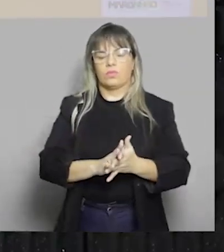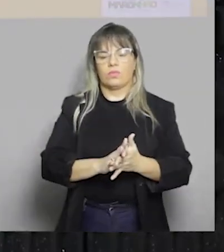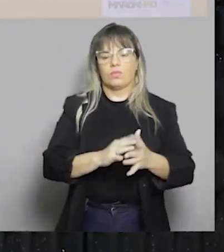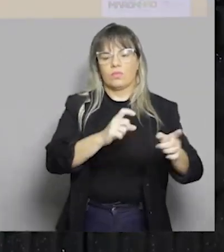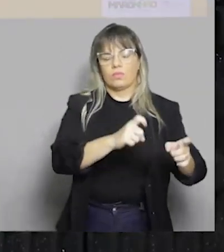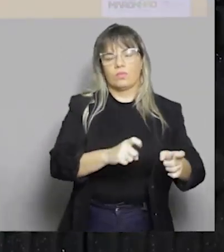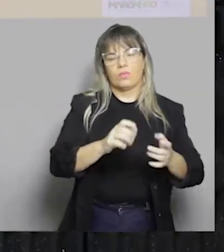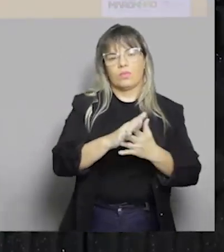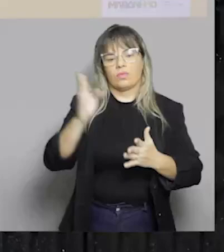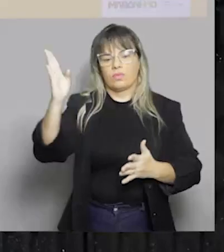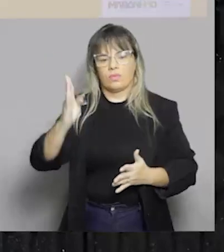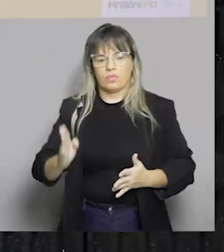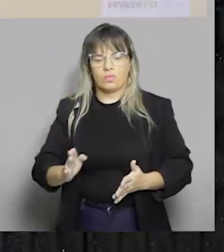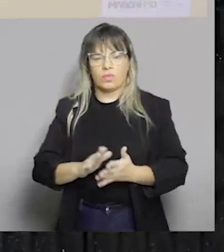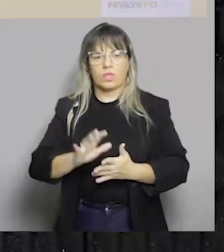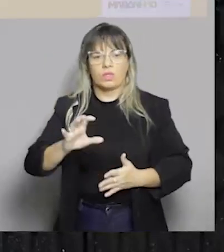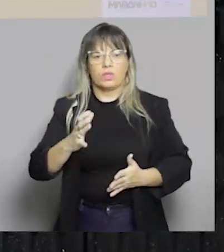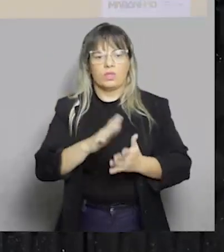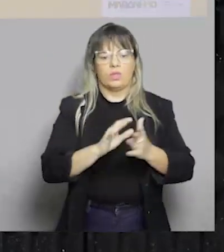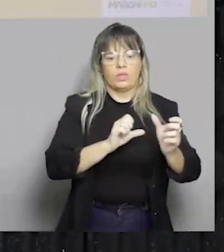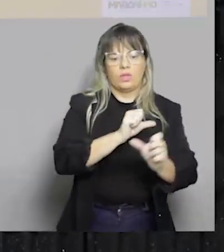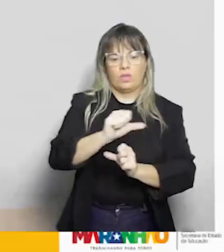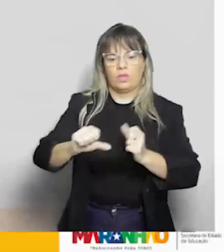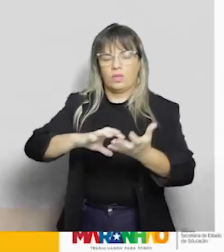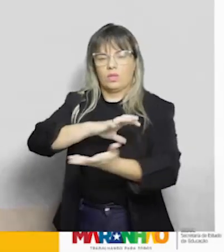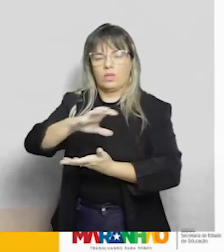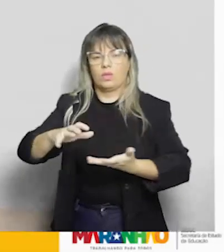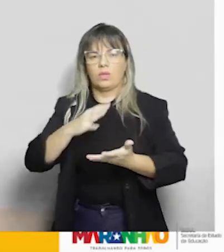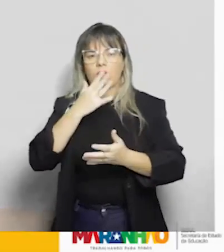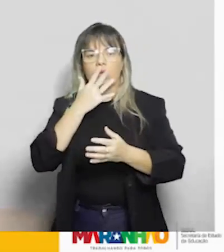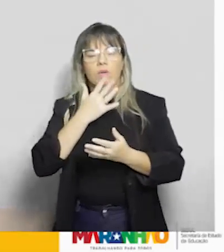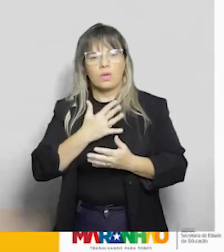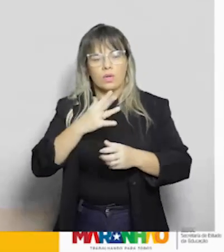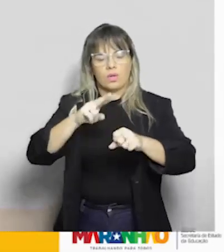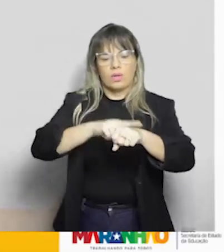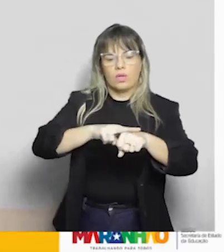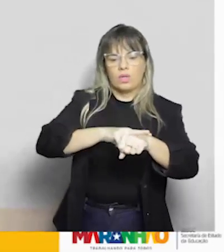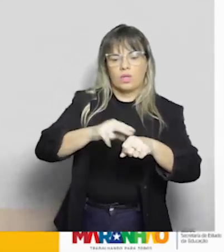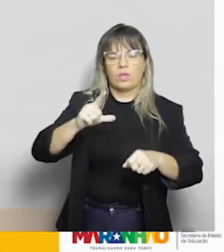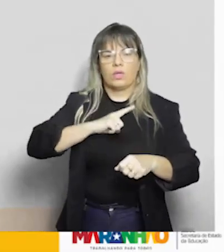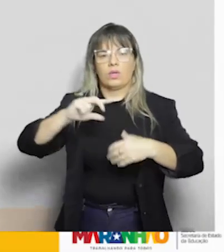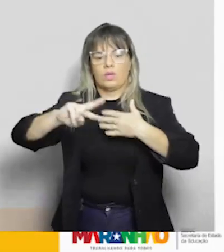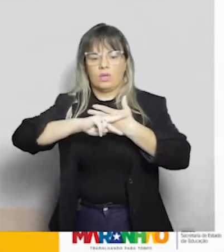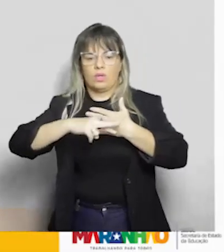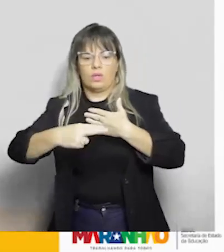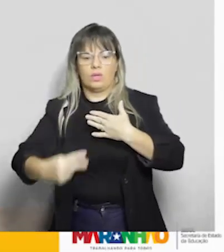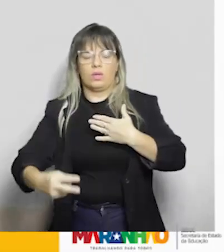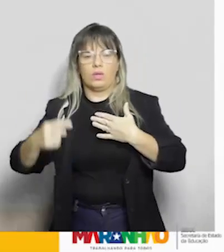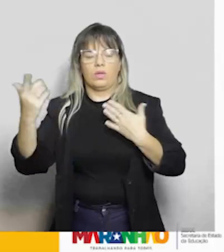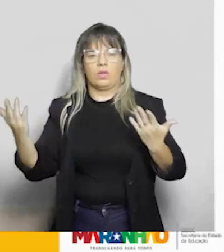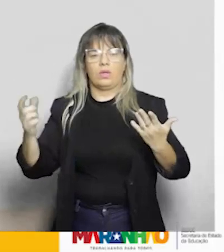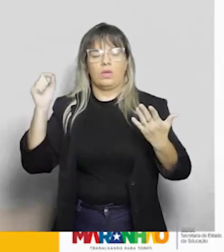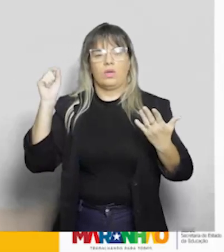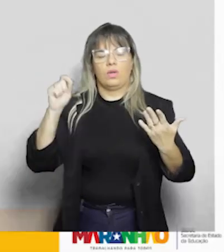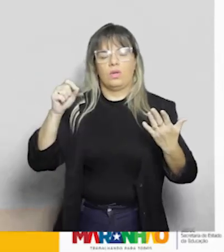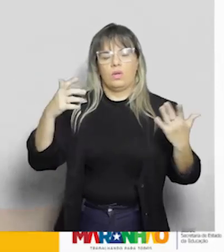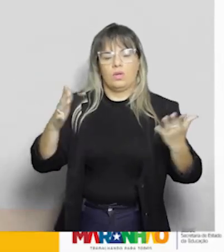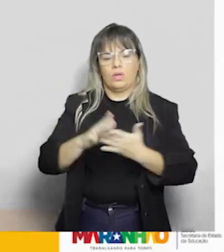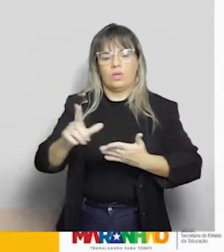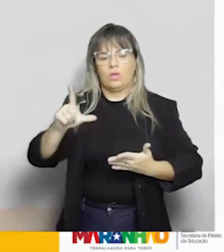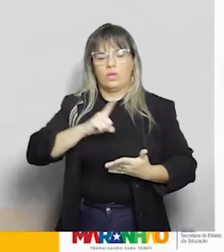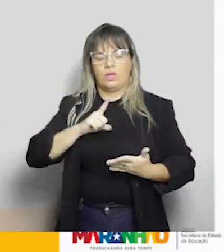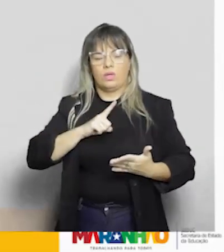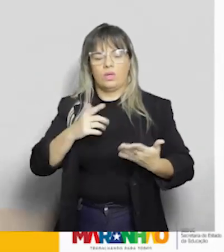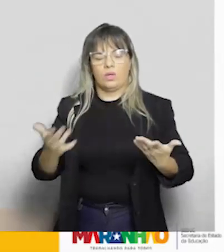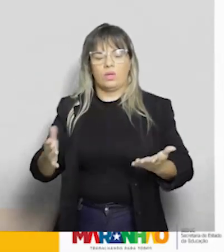brasileiro, as transformações que a Revolução Verde trouxe para cá, tiveram como consequência o quê? Ou seja, quais foram as consequências que a Revolução Verde